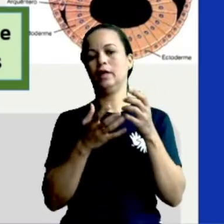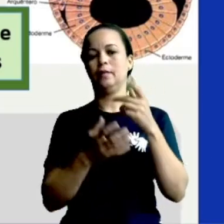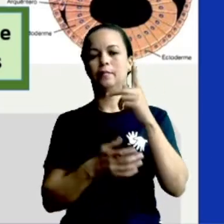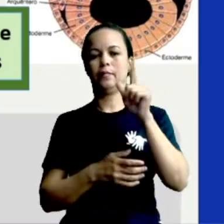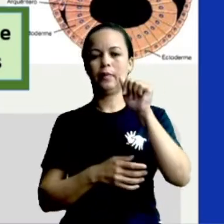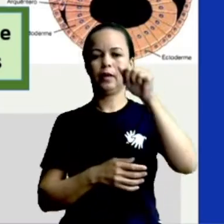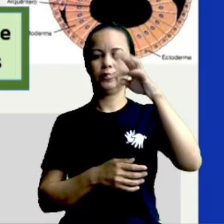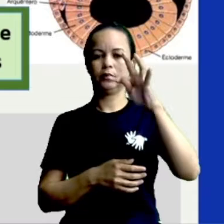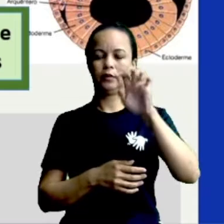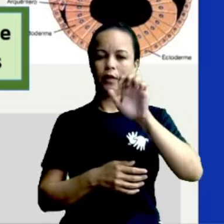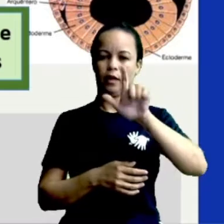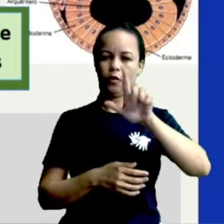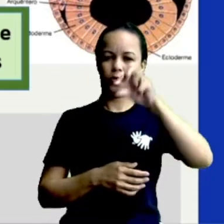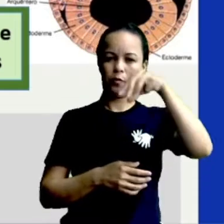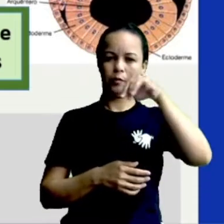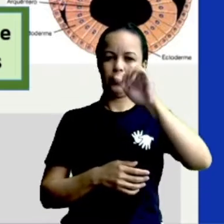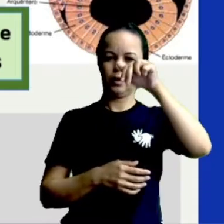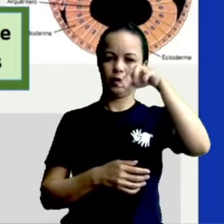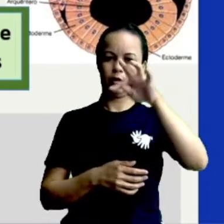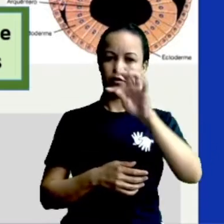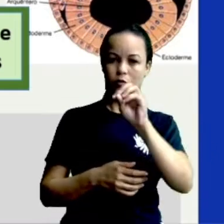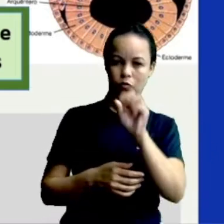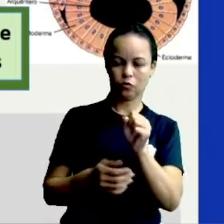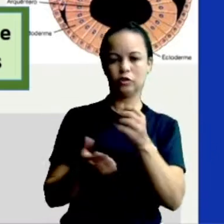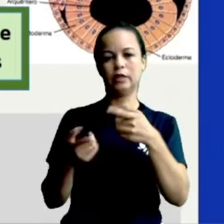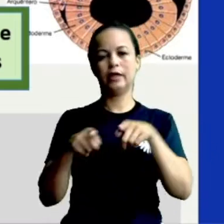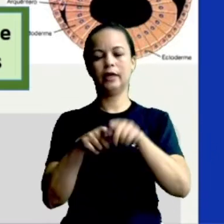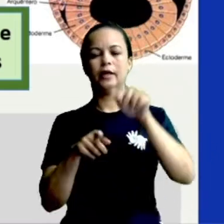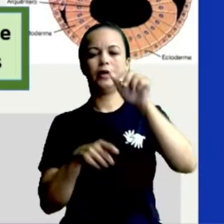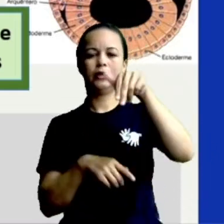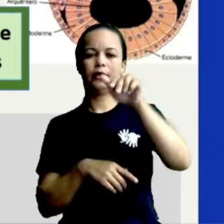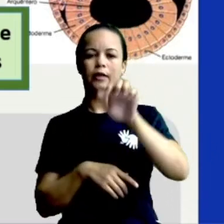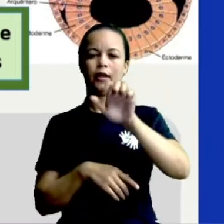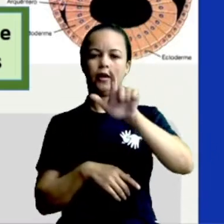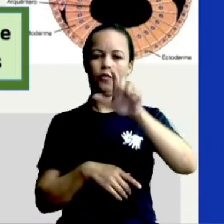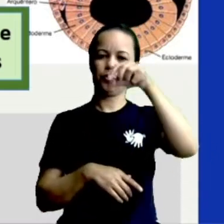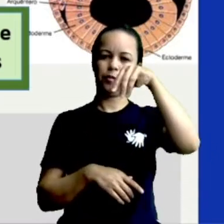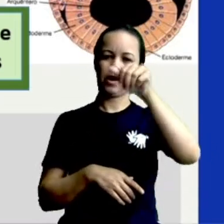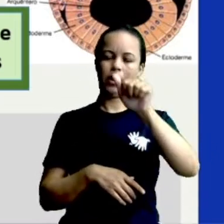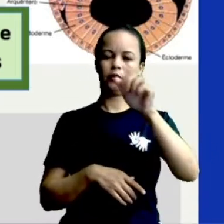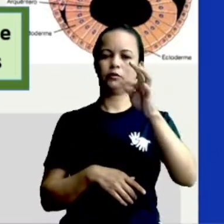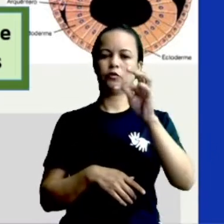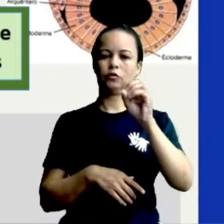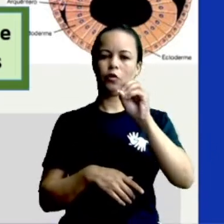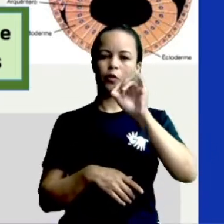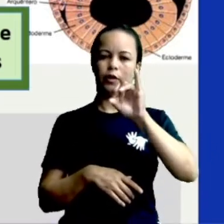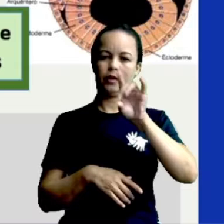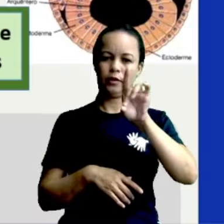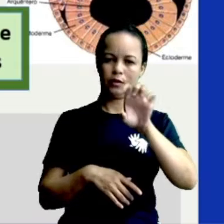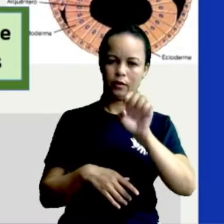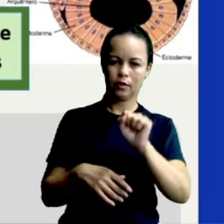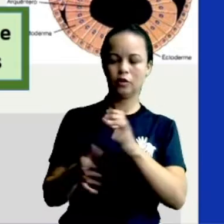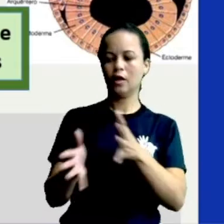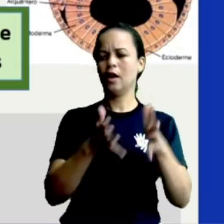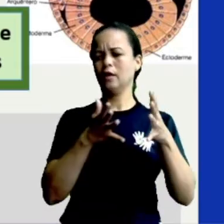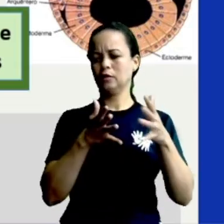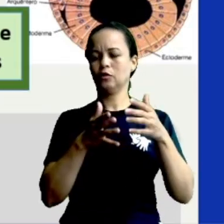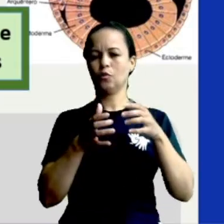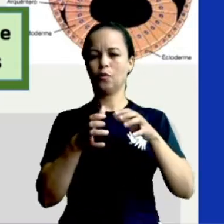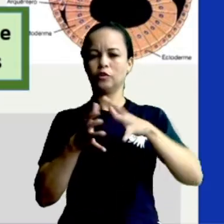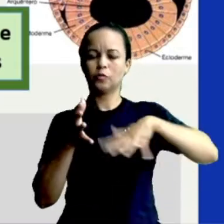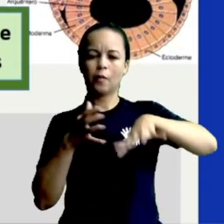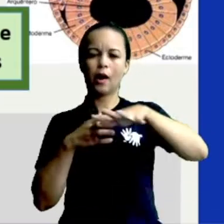nematóides. A partir de então, ocorrem outras divisões, outros espaços